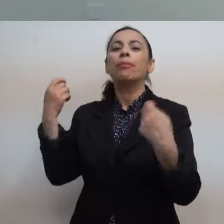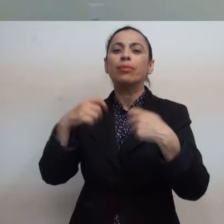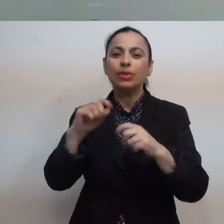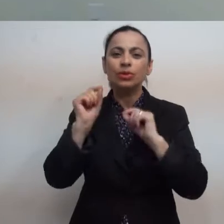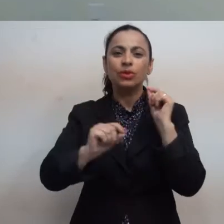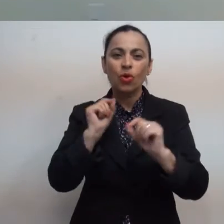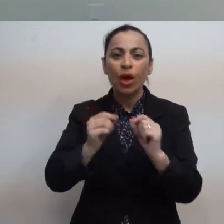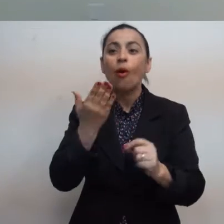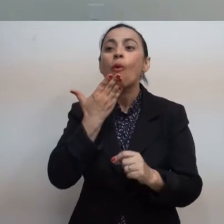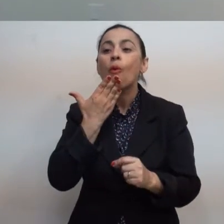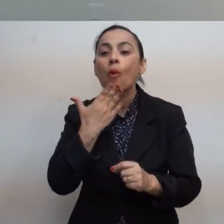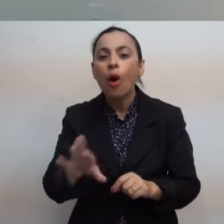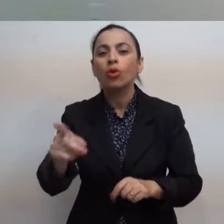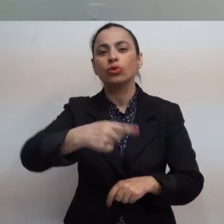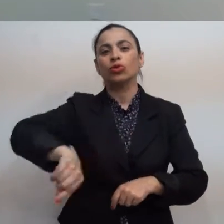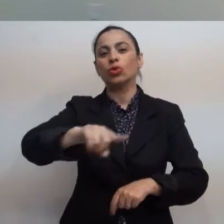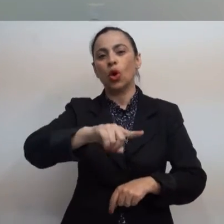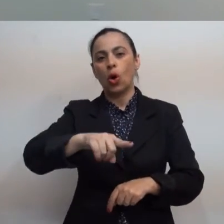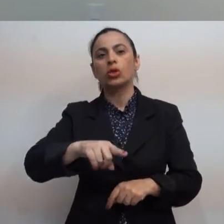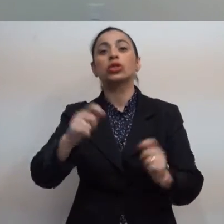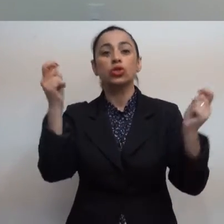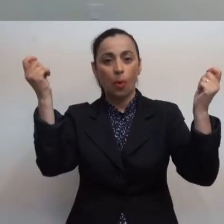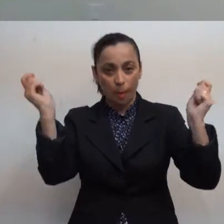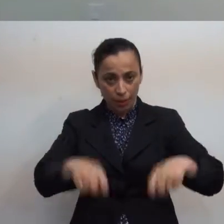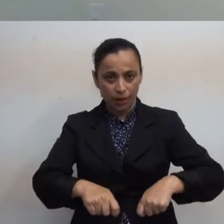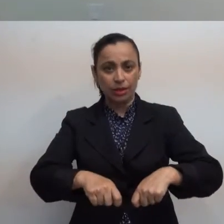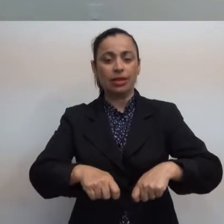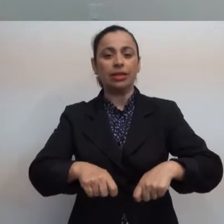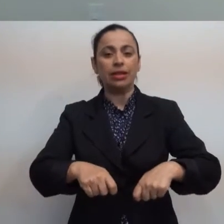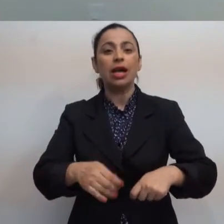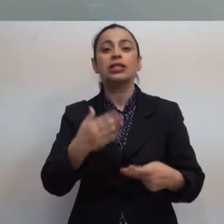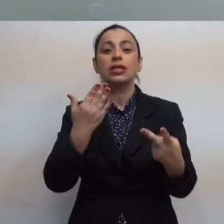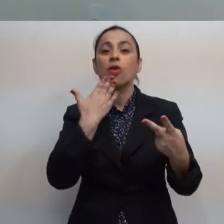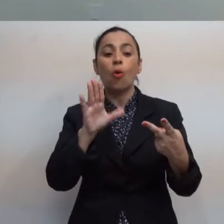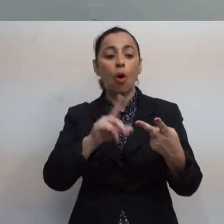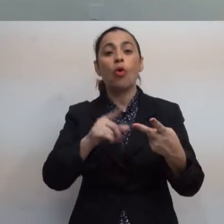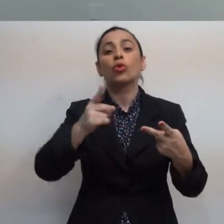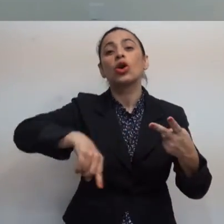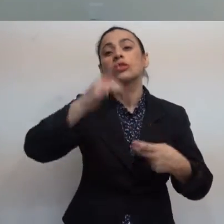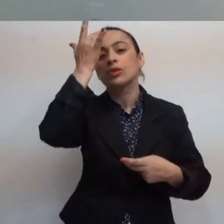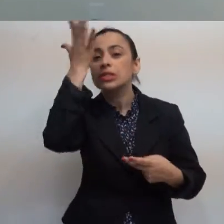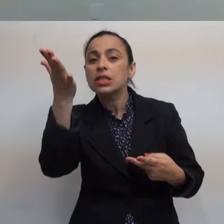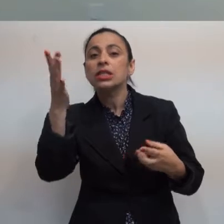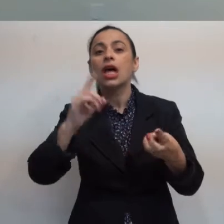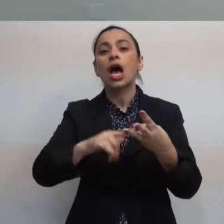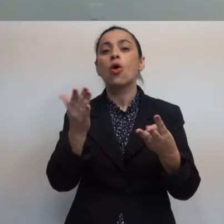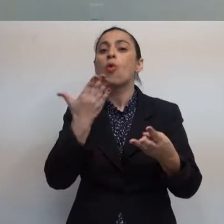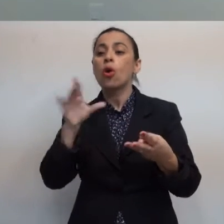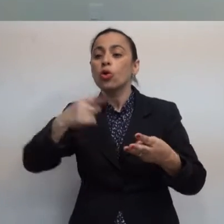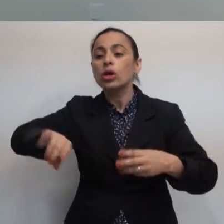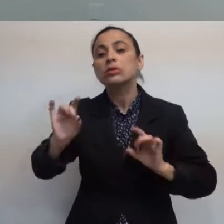assim. Nós temos que ver quais são as nossas competências e as nossas